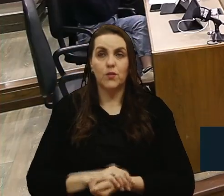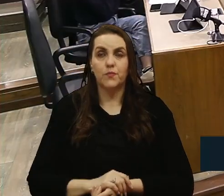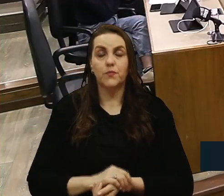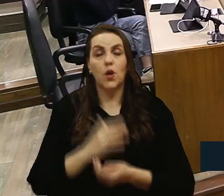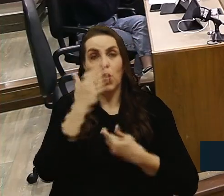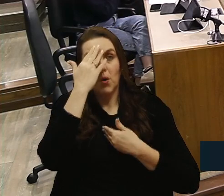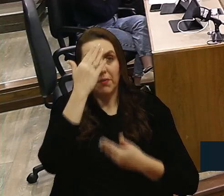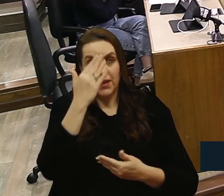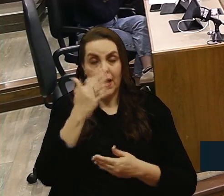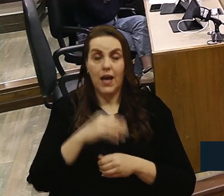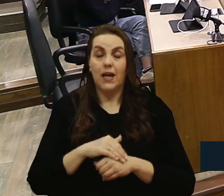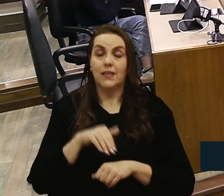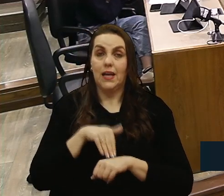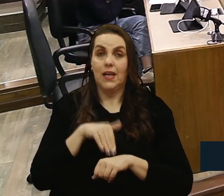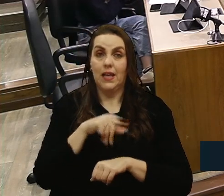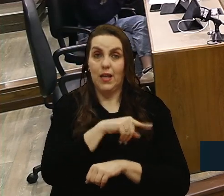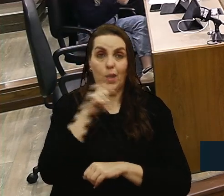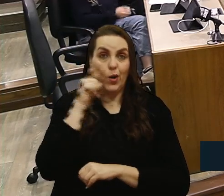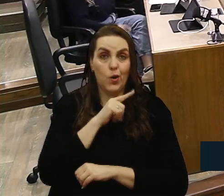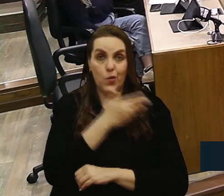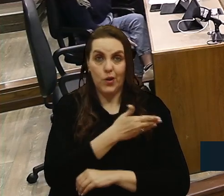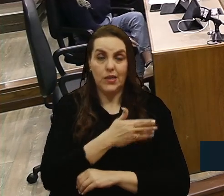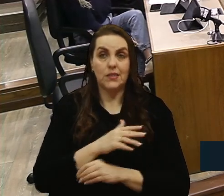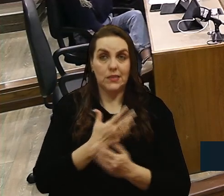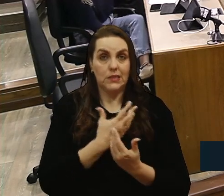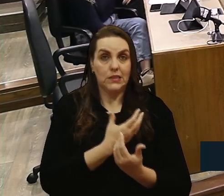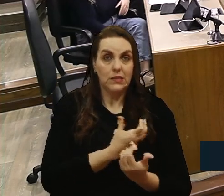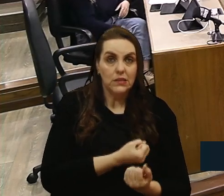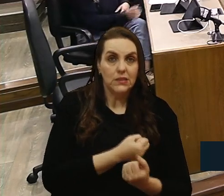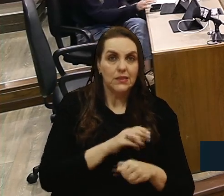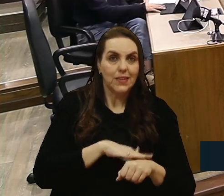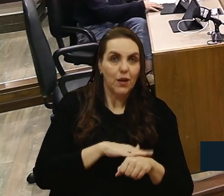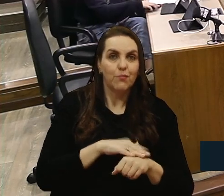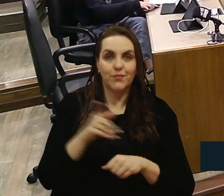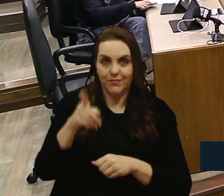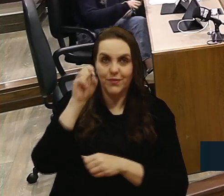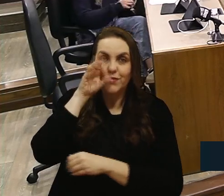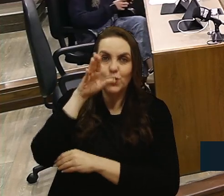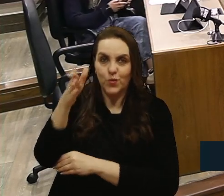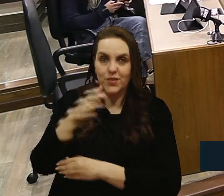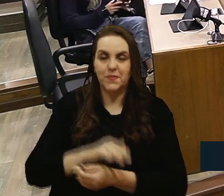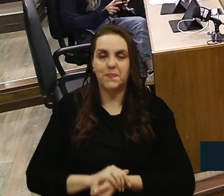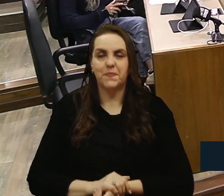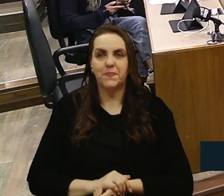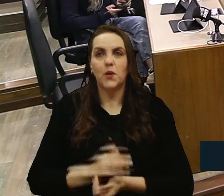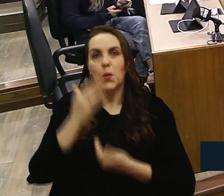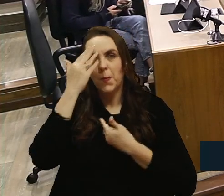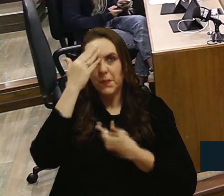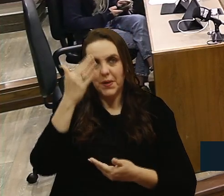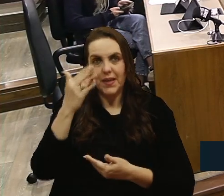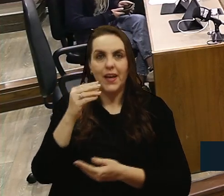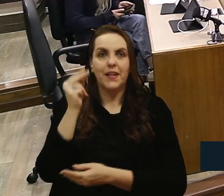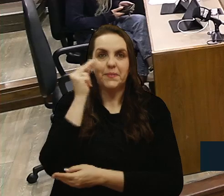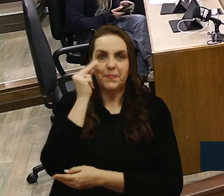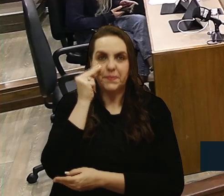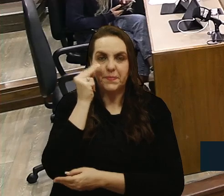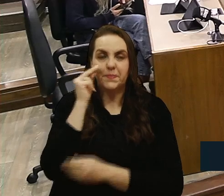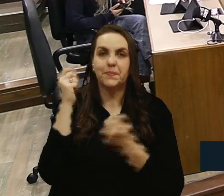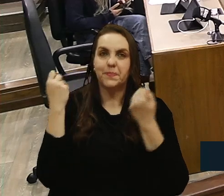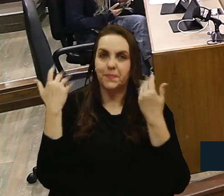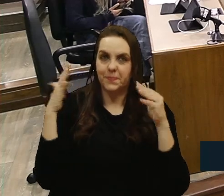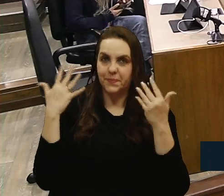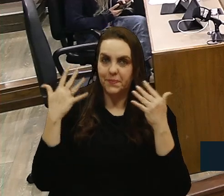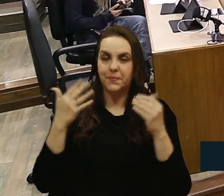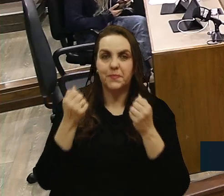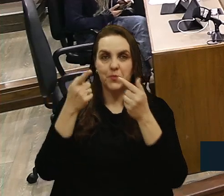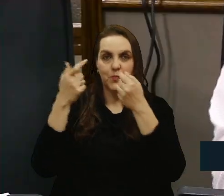tolerância do presidente Lucas, de imediato, vereador Lisandro Fiuza. Obrigado, vereador Libarte, parabenizar pela